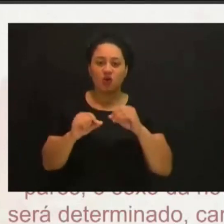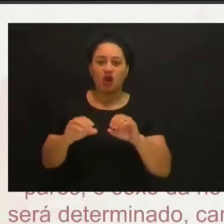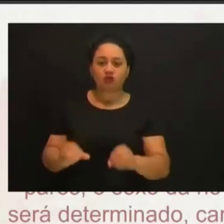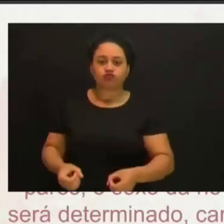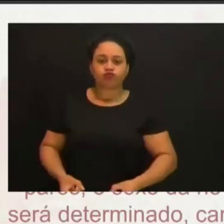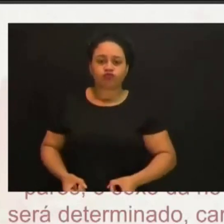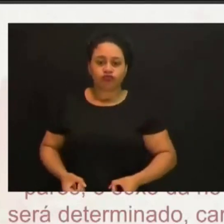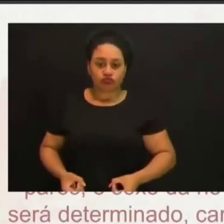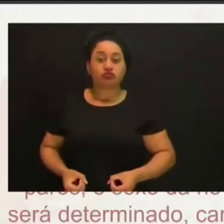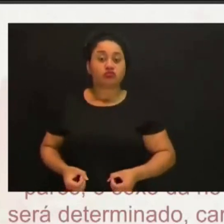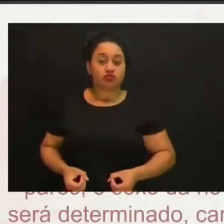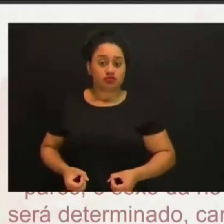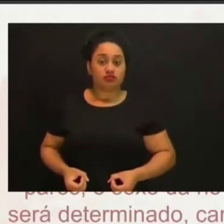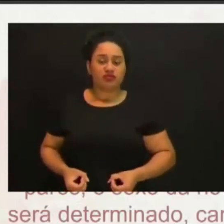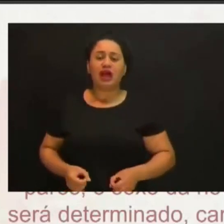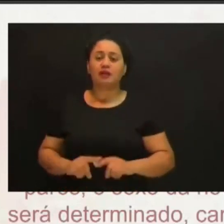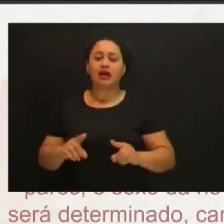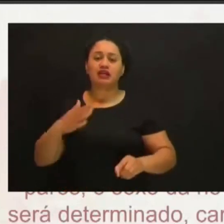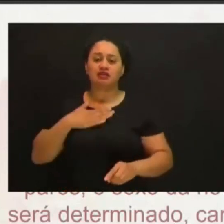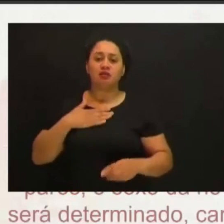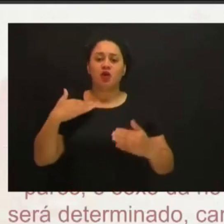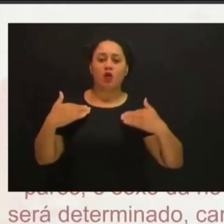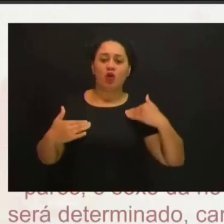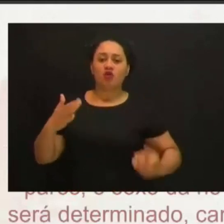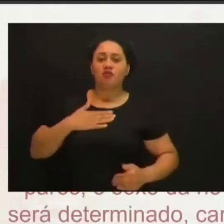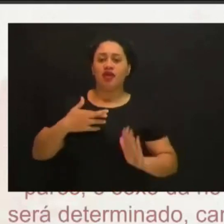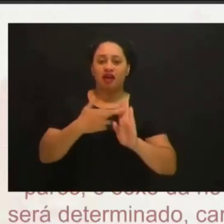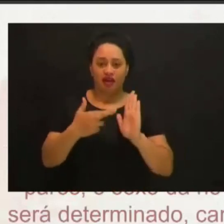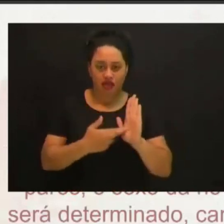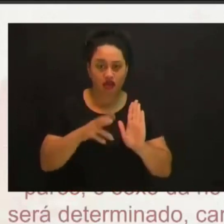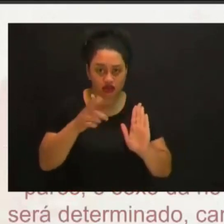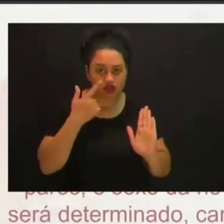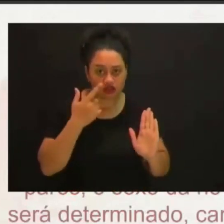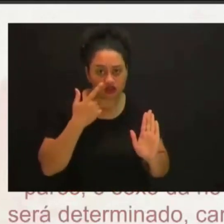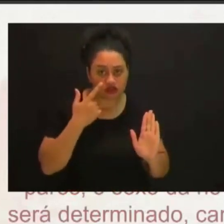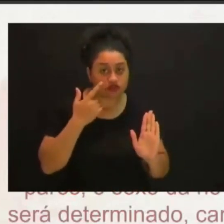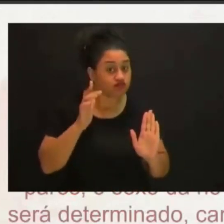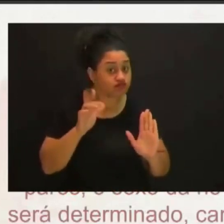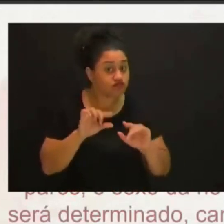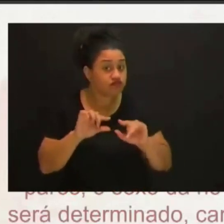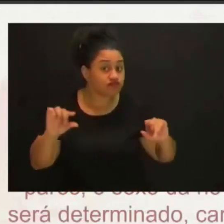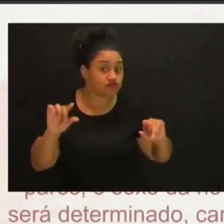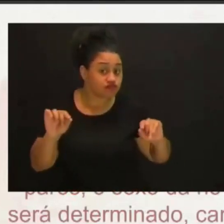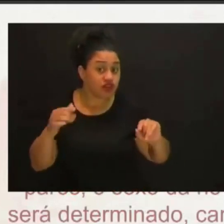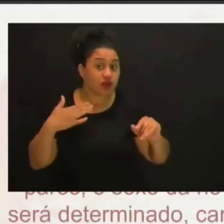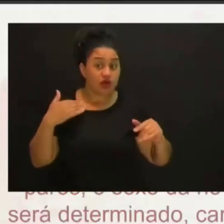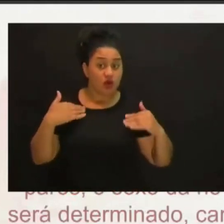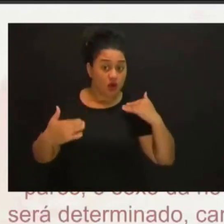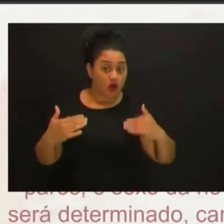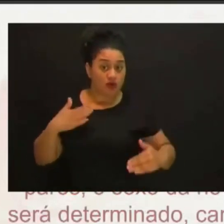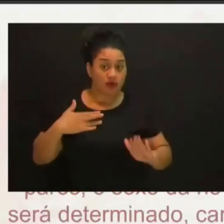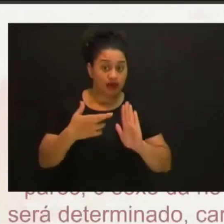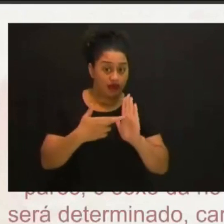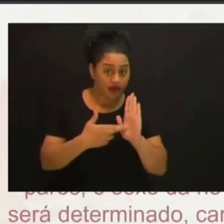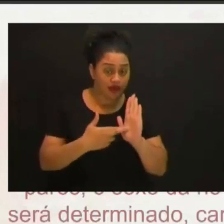Ah, mas meu corpo, minhas regras. Já ouviram essa expressão? Com certeza, né? Já ouviram essa expressão. Mas não